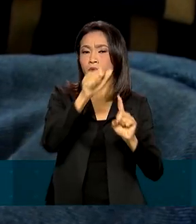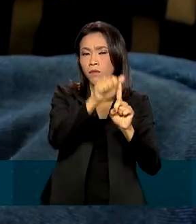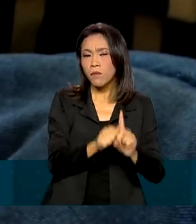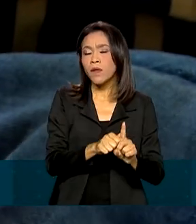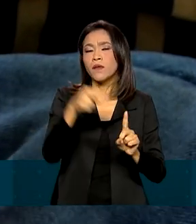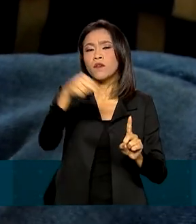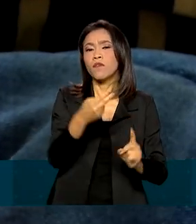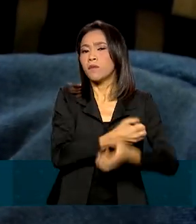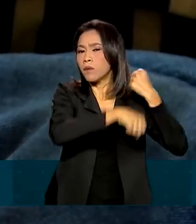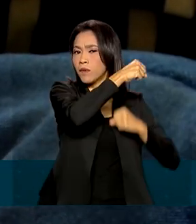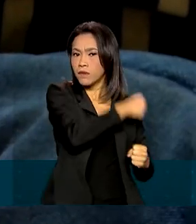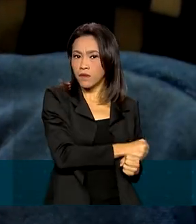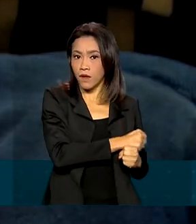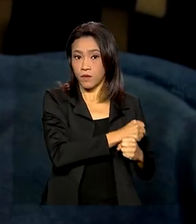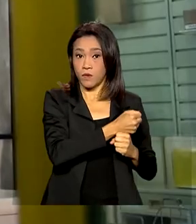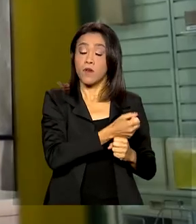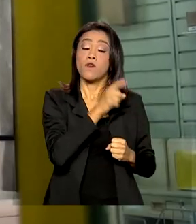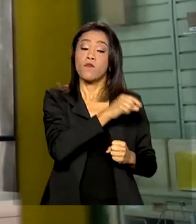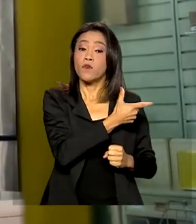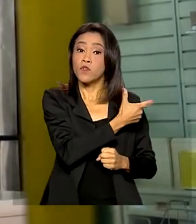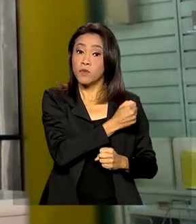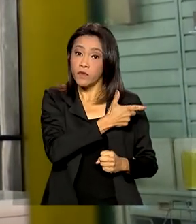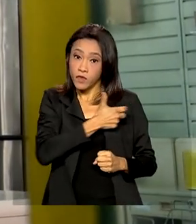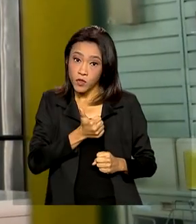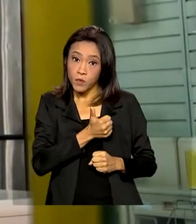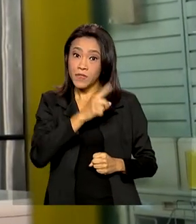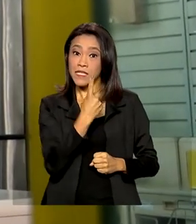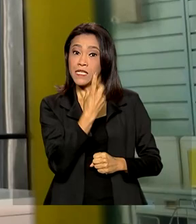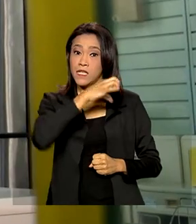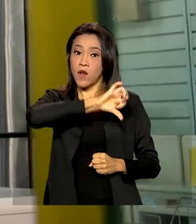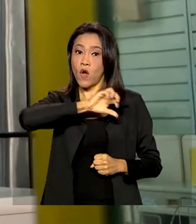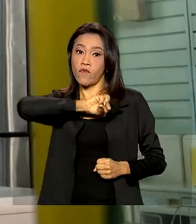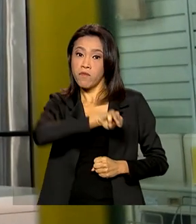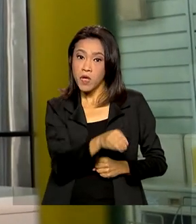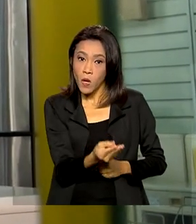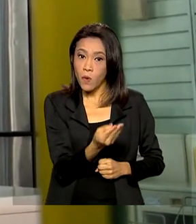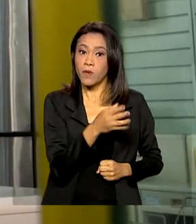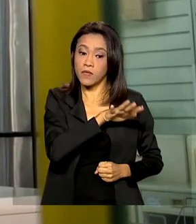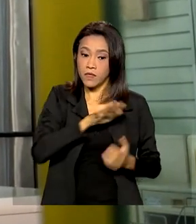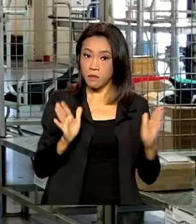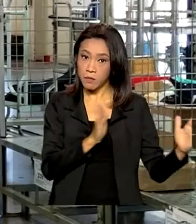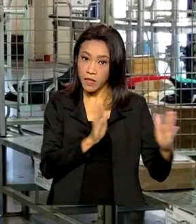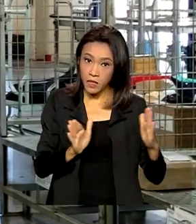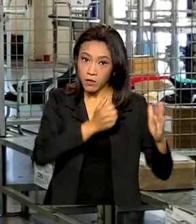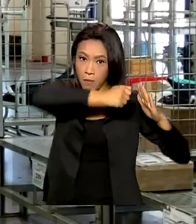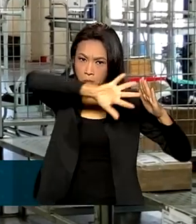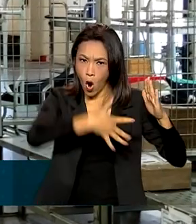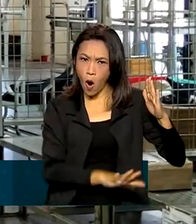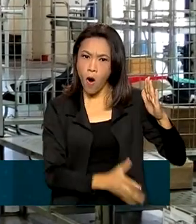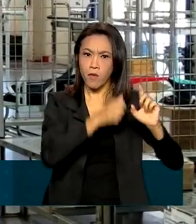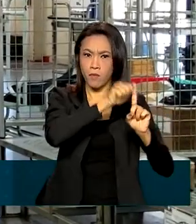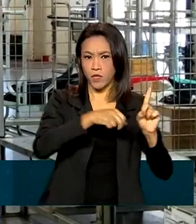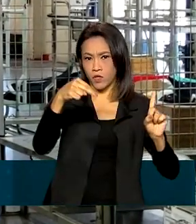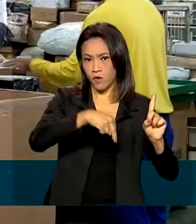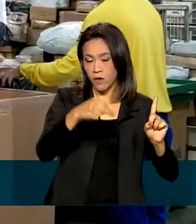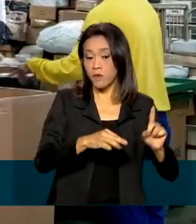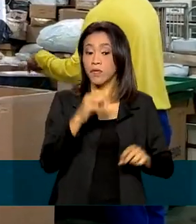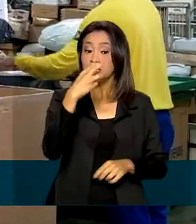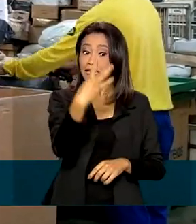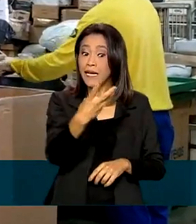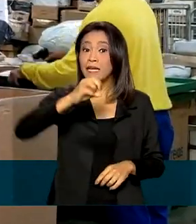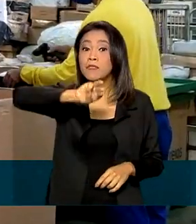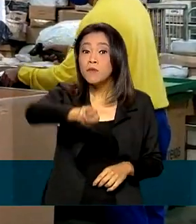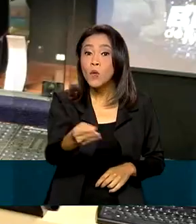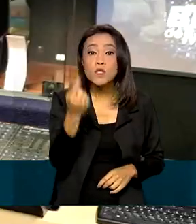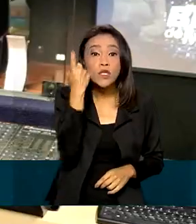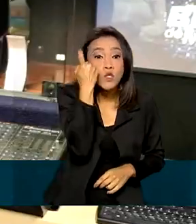Em 2021, foram 19 milhões de encomendas postadas no período da Black Friday, sendo mais de 3 milhões em apenas